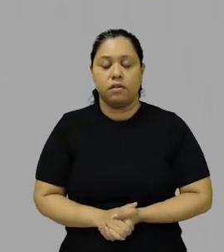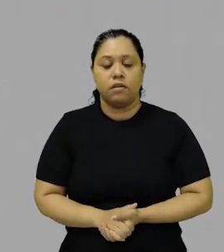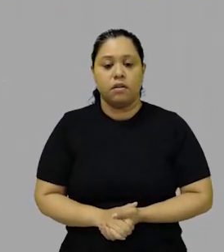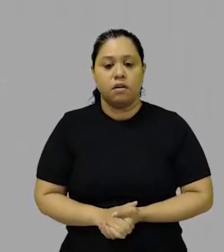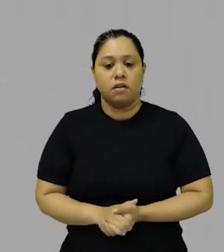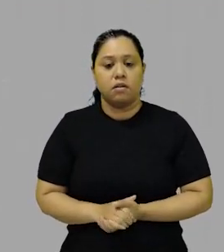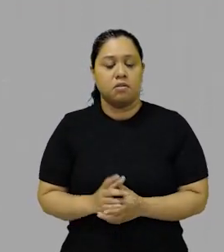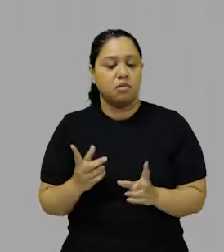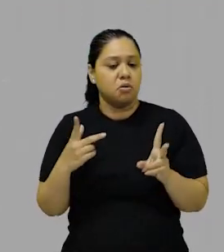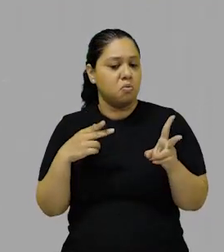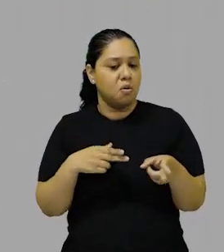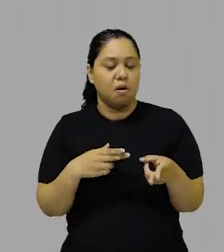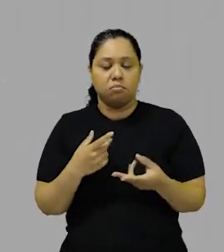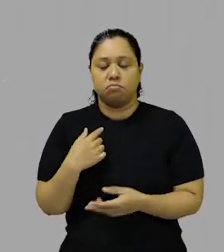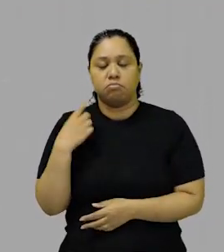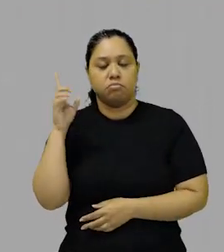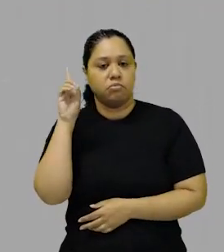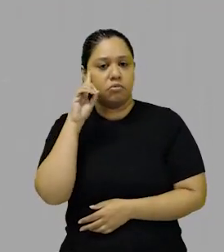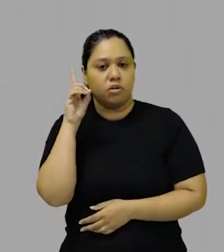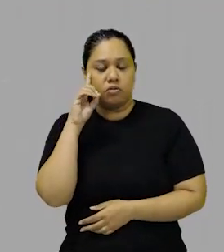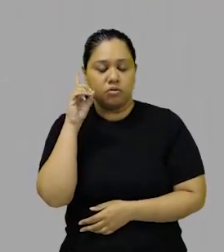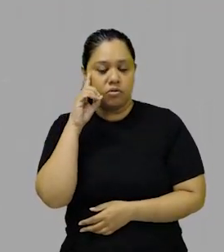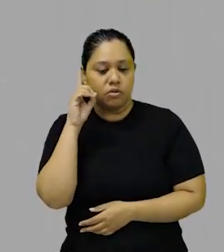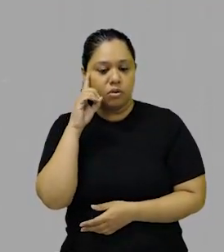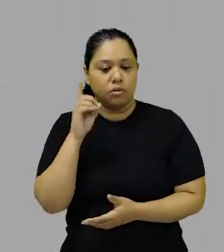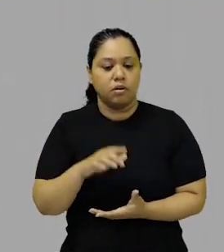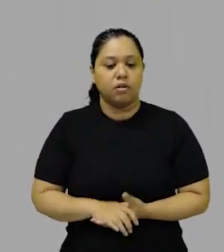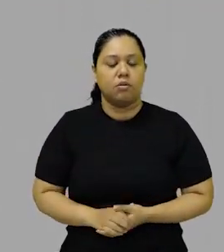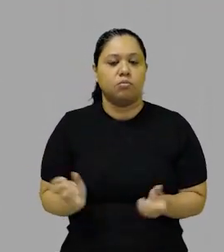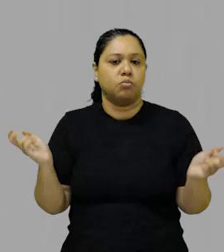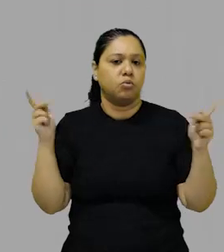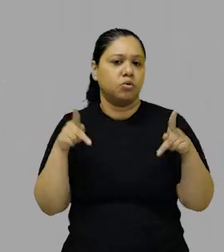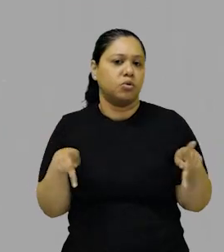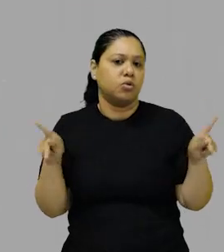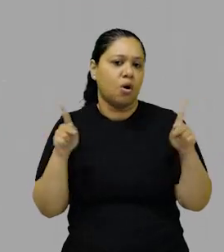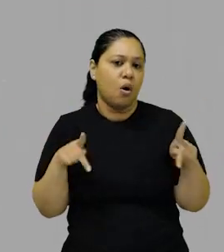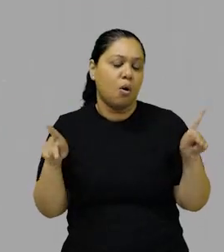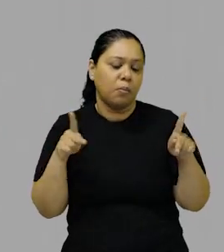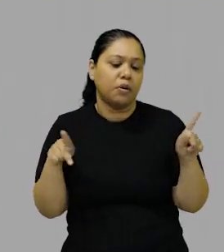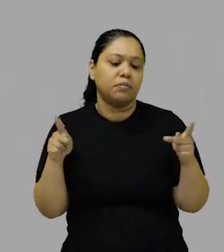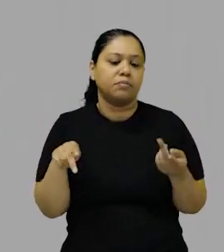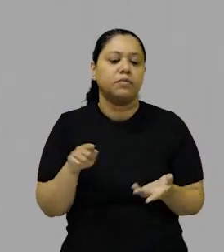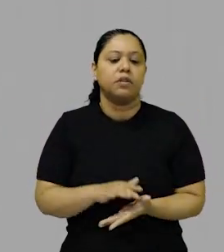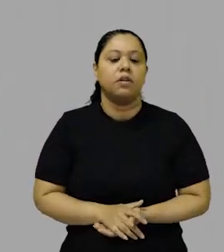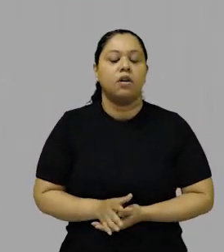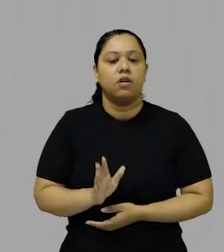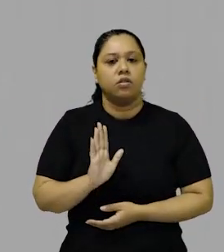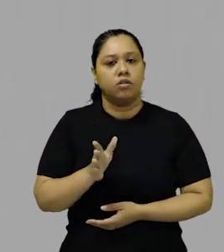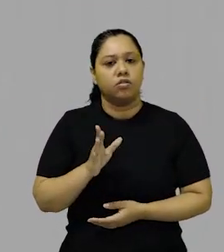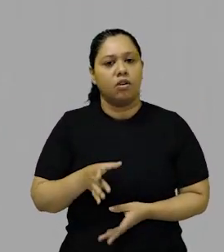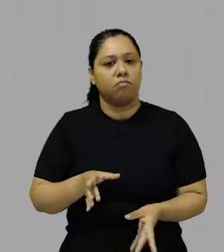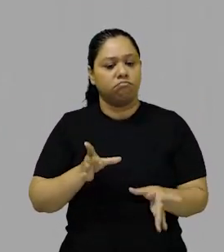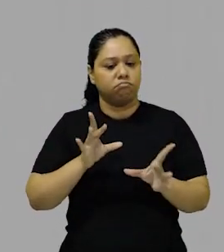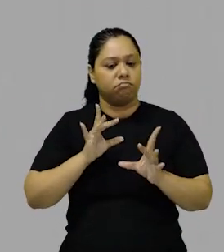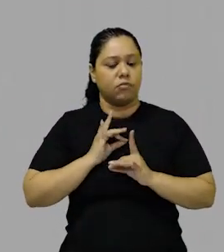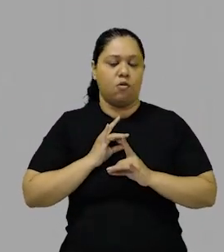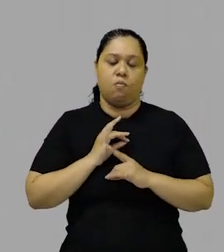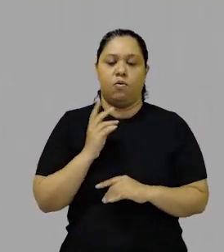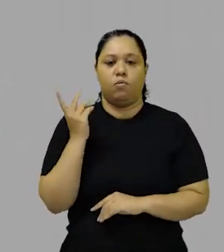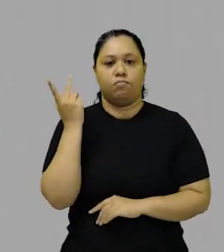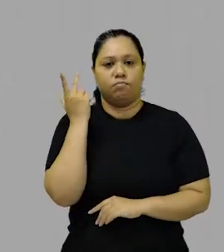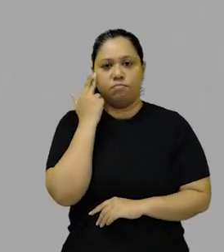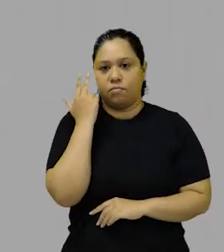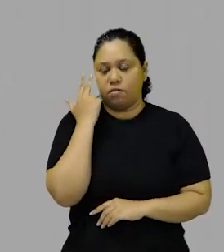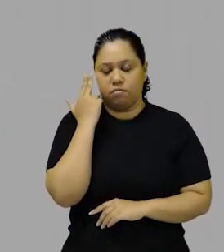parte do nosso dia a dia. Tá? Então, você fala o shopping, o milkshake, porque você já incorporou isso de uma maneira